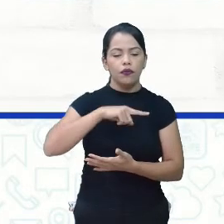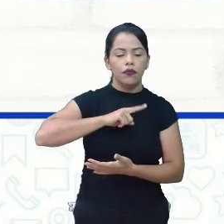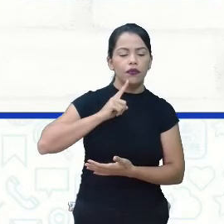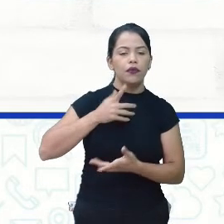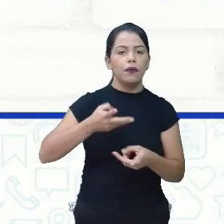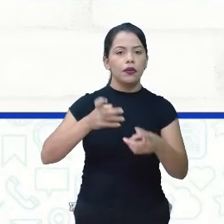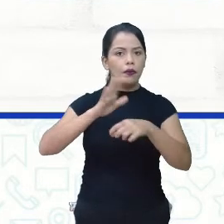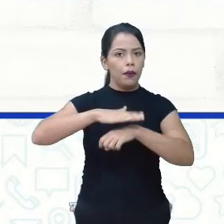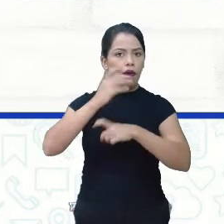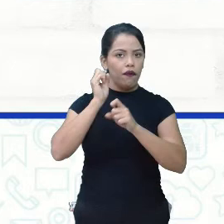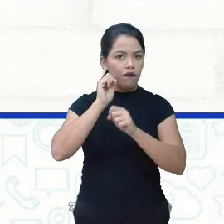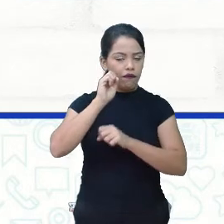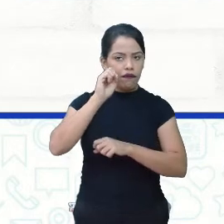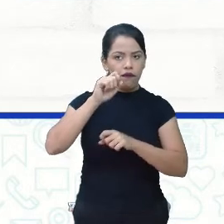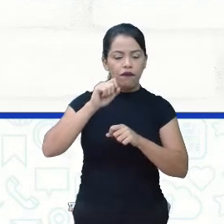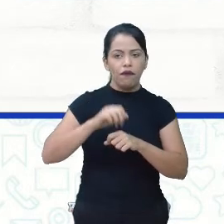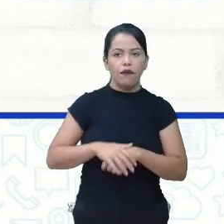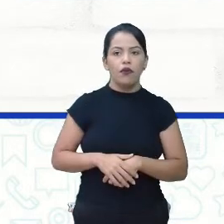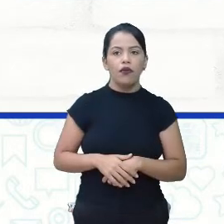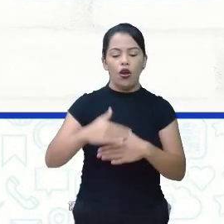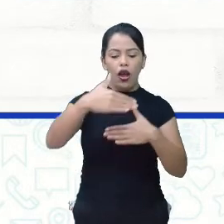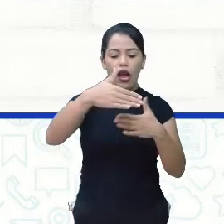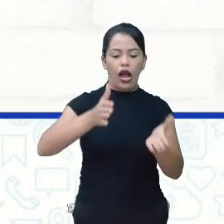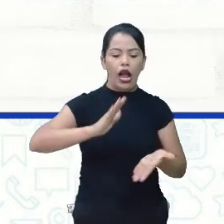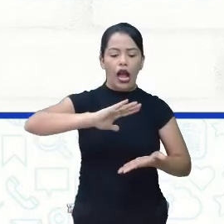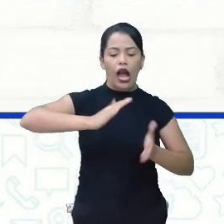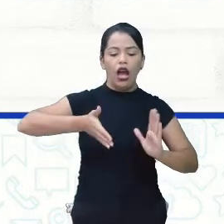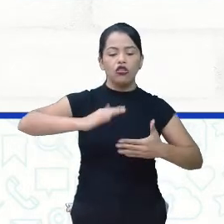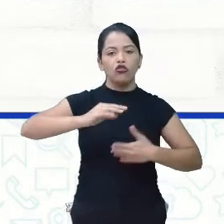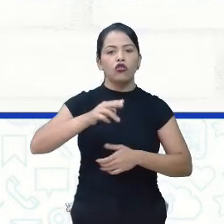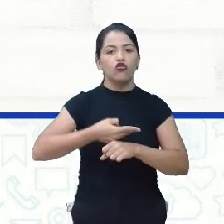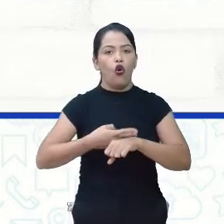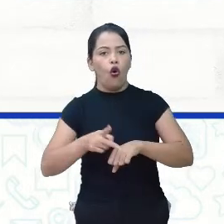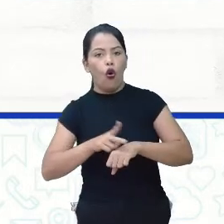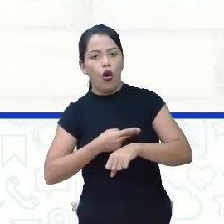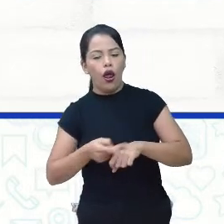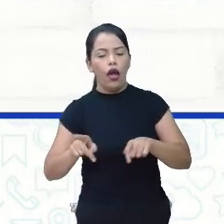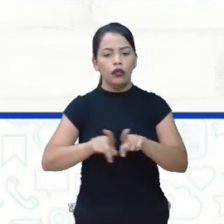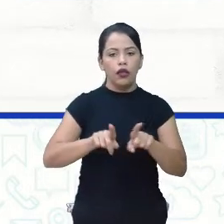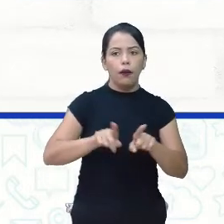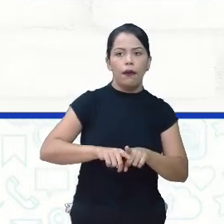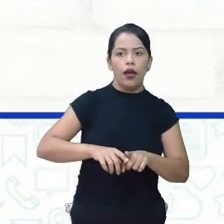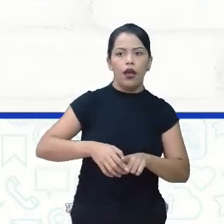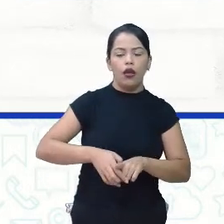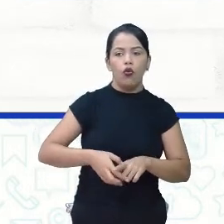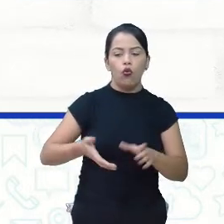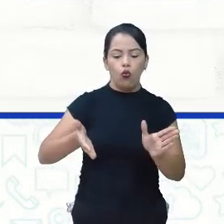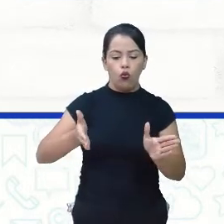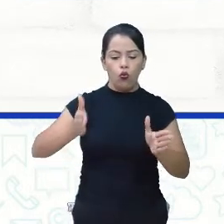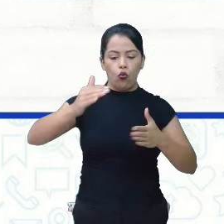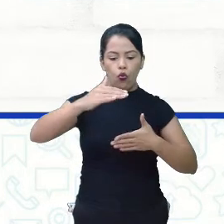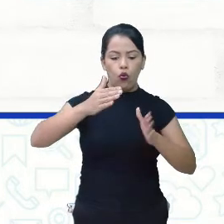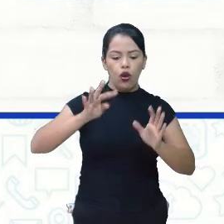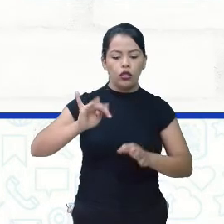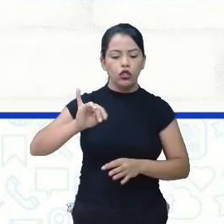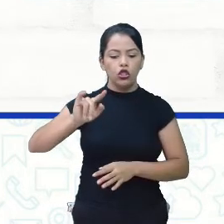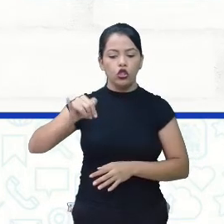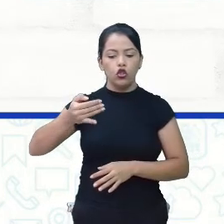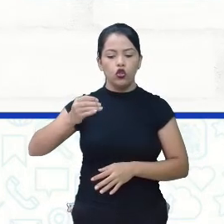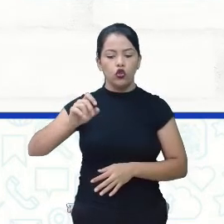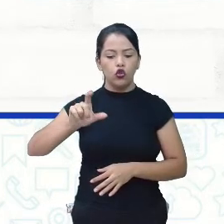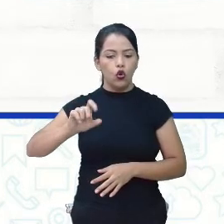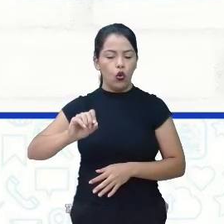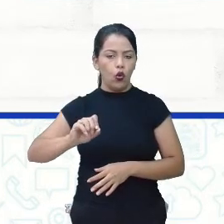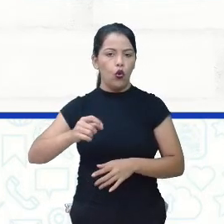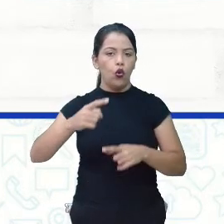né? Como a caixa de chocolate, a caixa de um cereal, enfim, um tijolo. Aqui a gente tem um bloco de concreto, né?